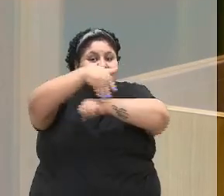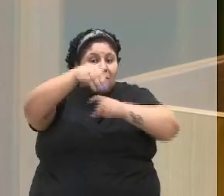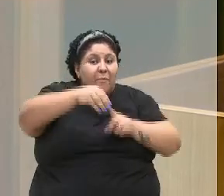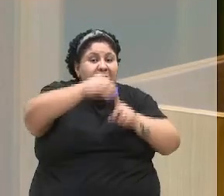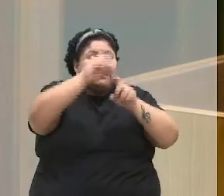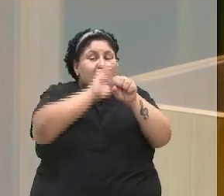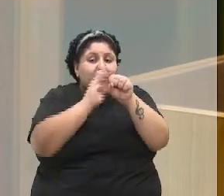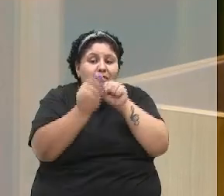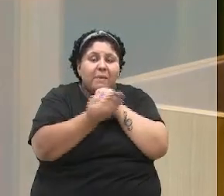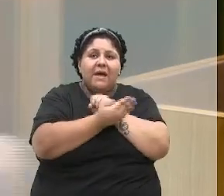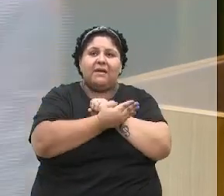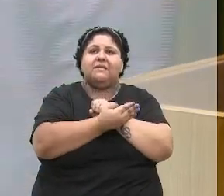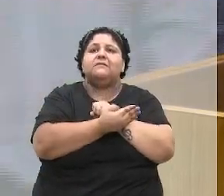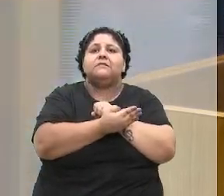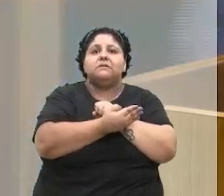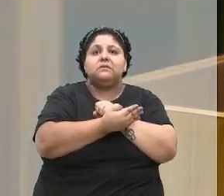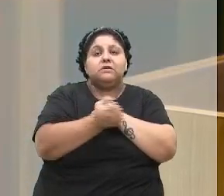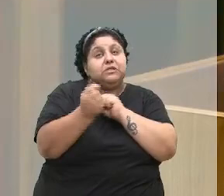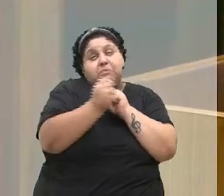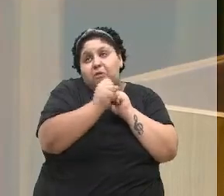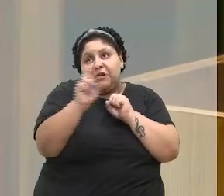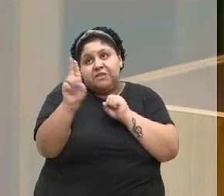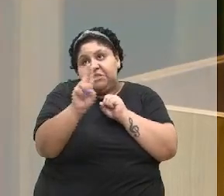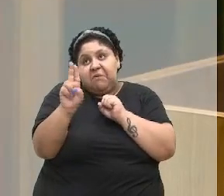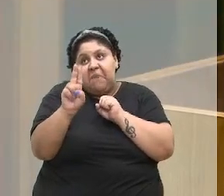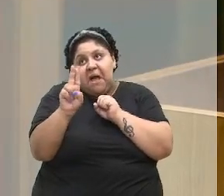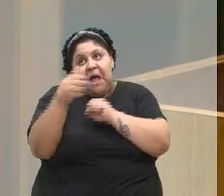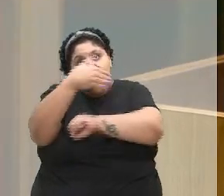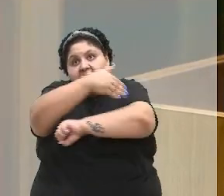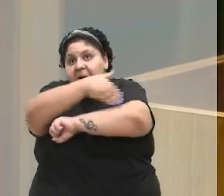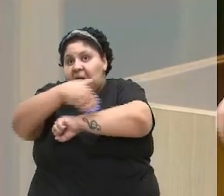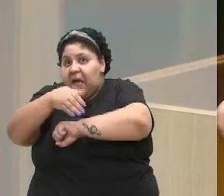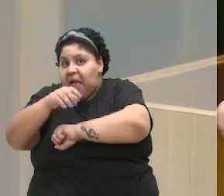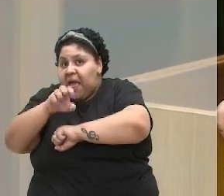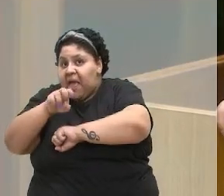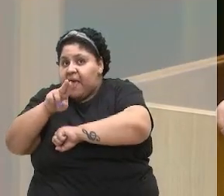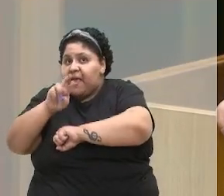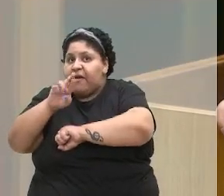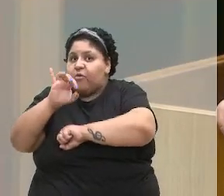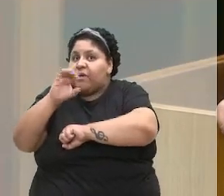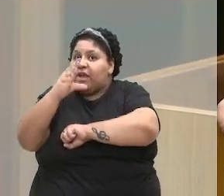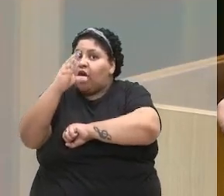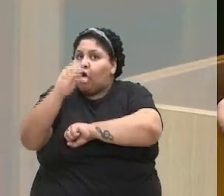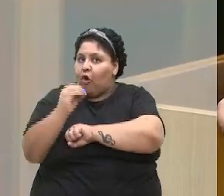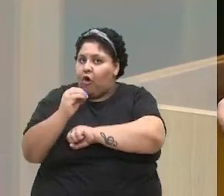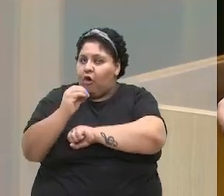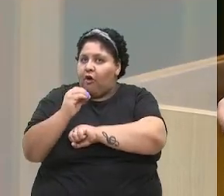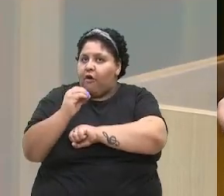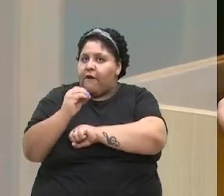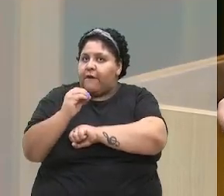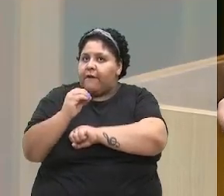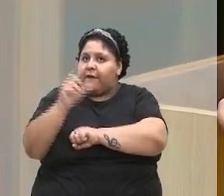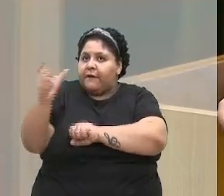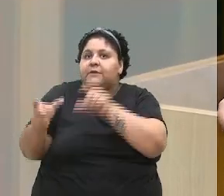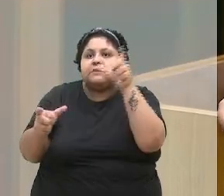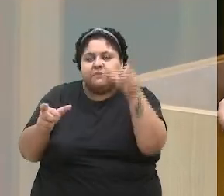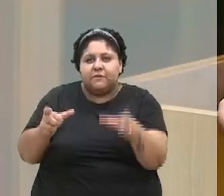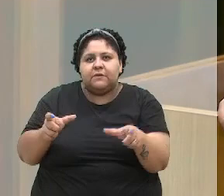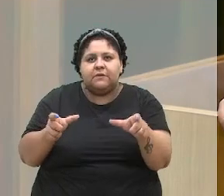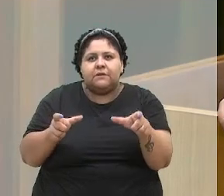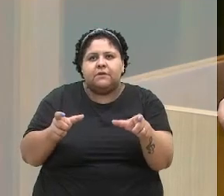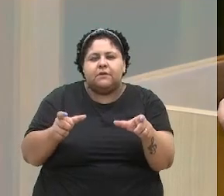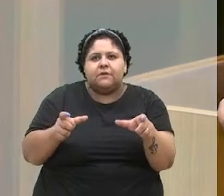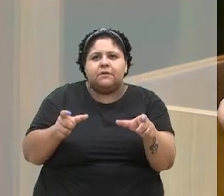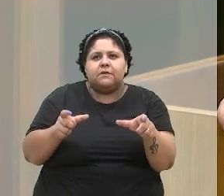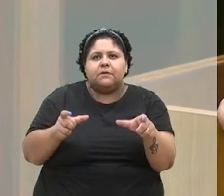eu disse, sim, se dá para chamar. É a rua Eurico Teixeira Lisboa, onde as pessoas, entre essa e a Liga,